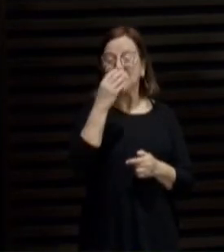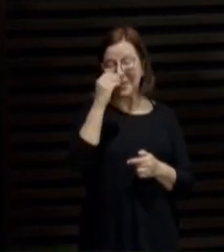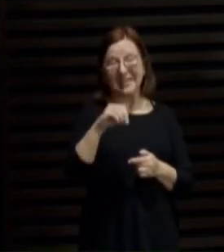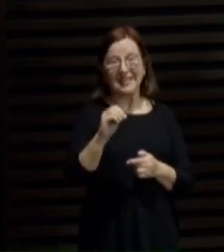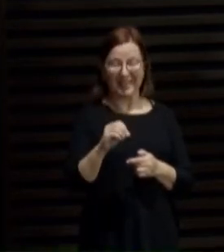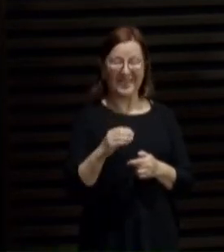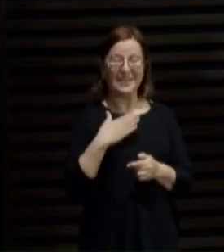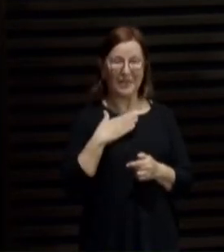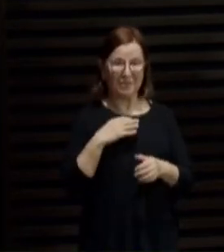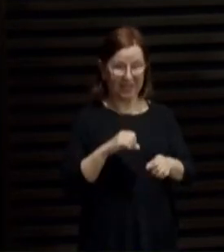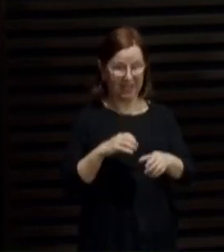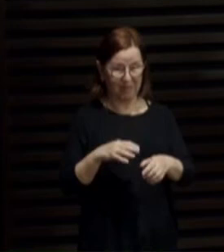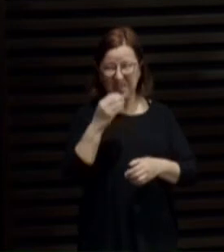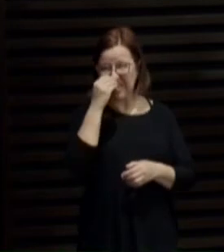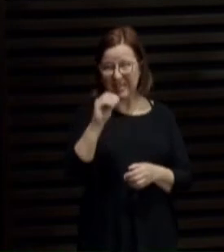palavras?